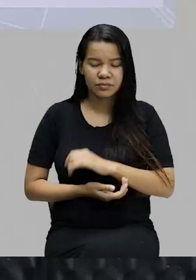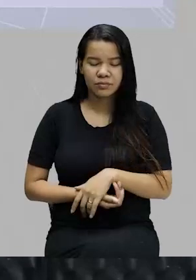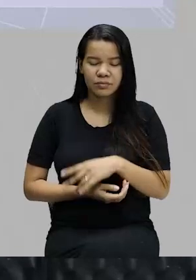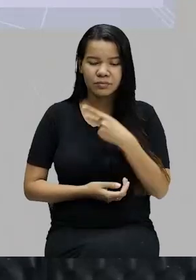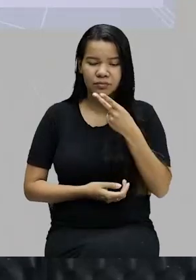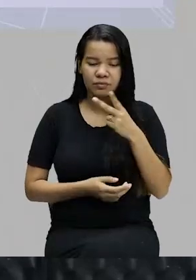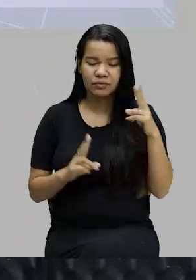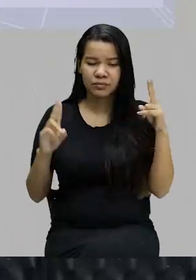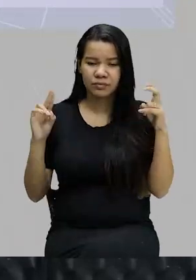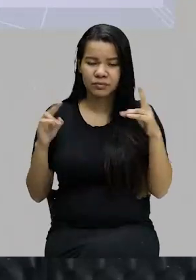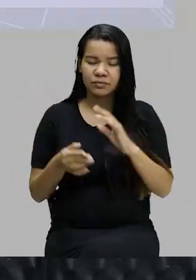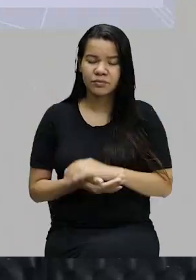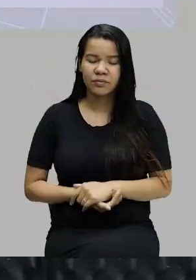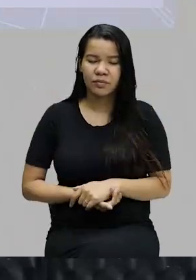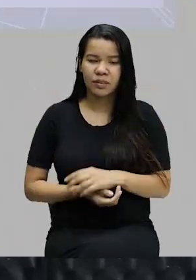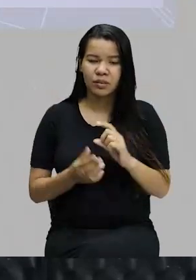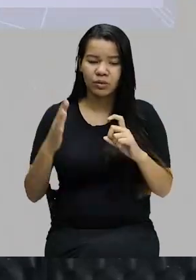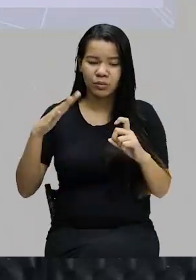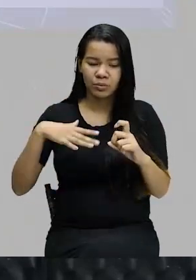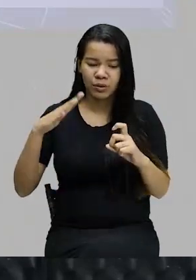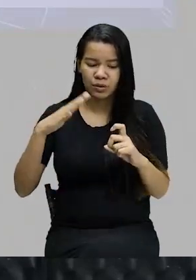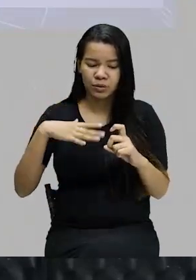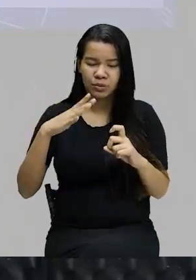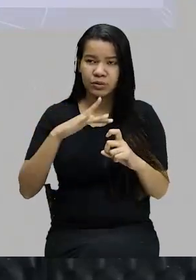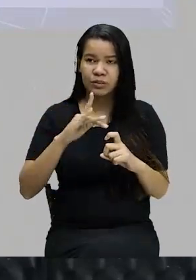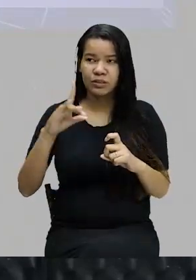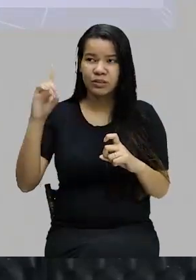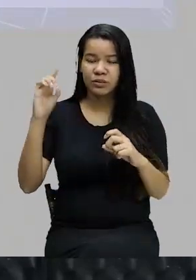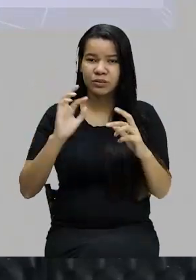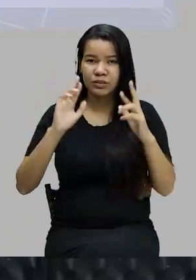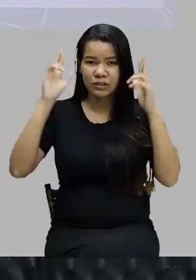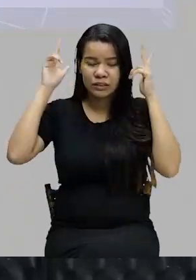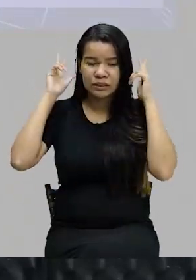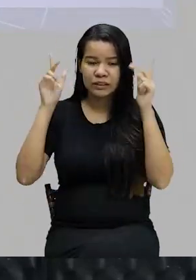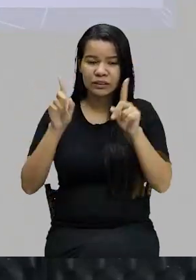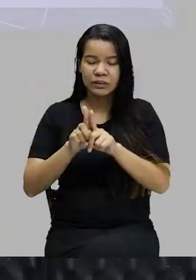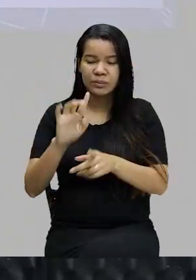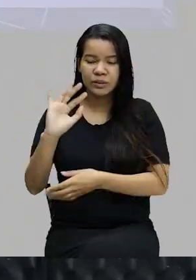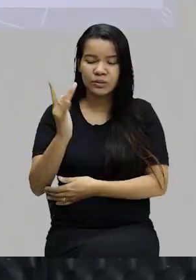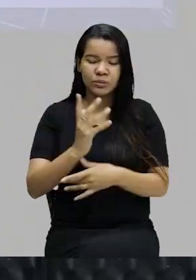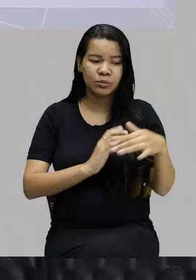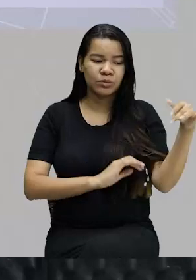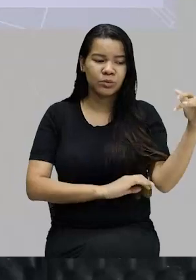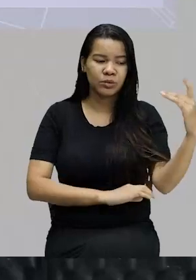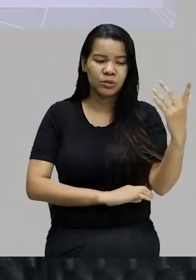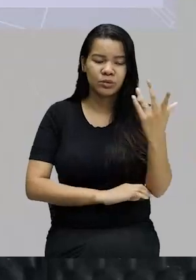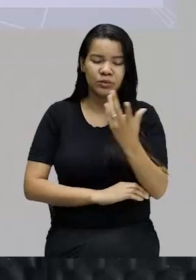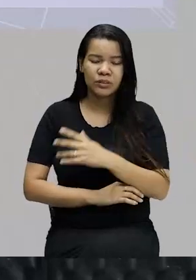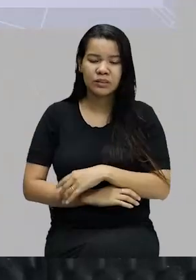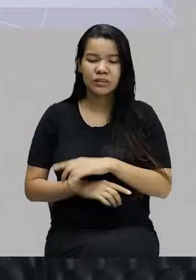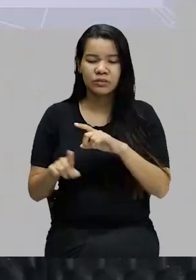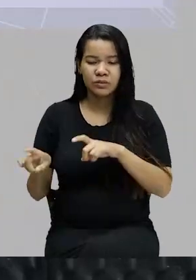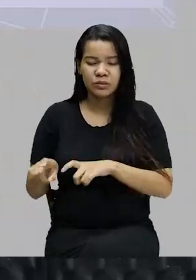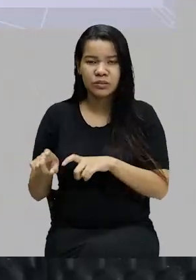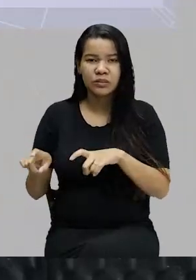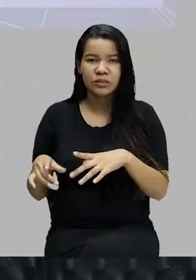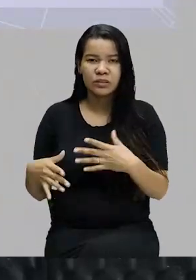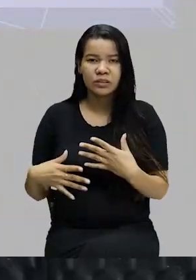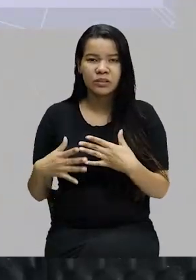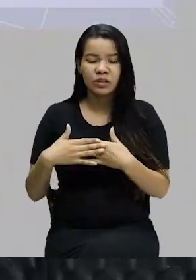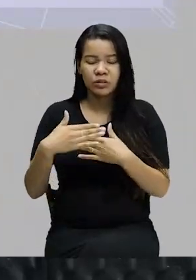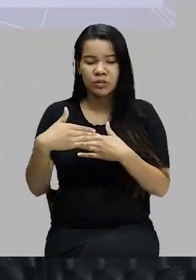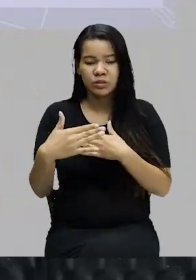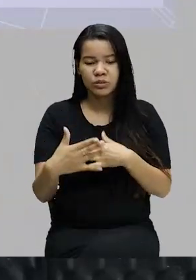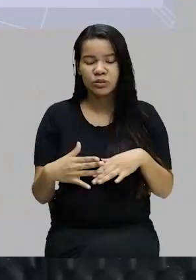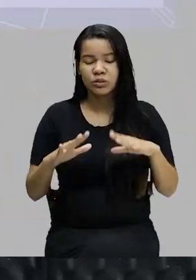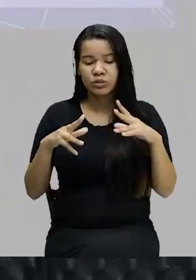questão mitológica do deus grego, ele fala dessa questão do bosque, da floresta, da natureza. Então, vocês vão ver que ao longo de